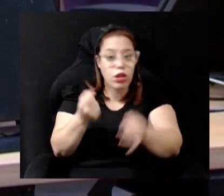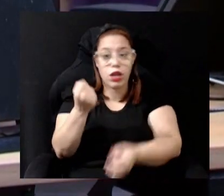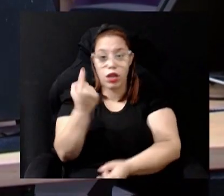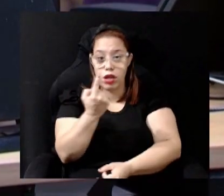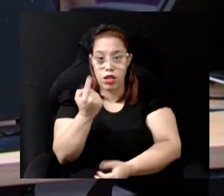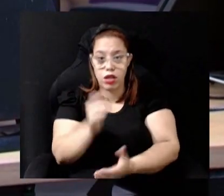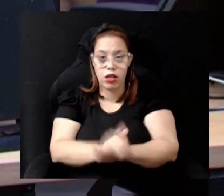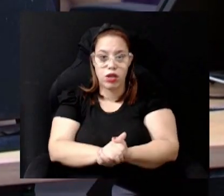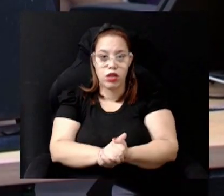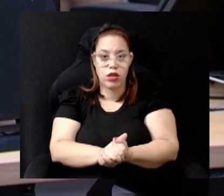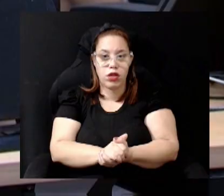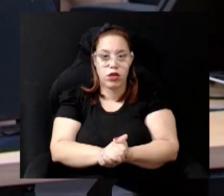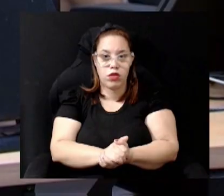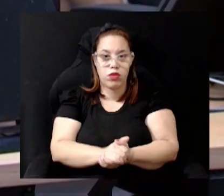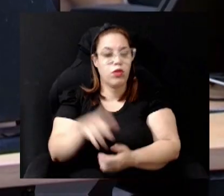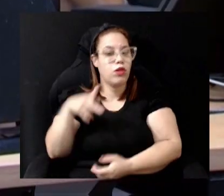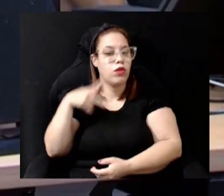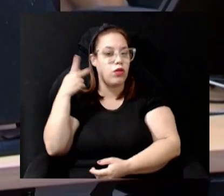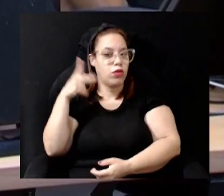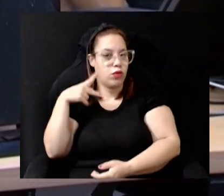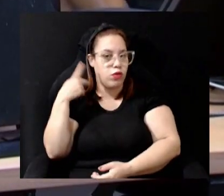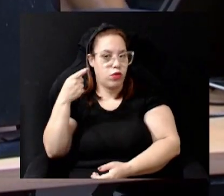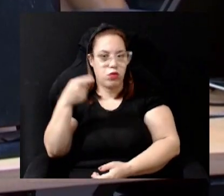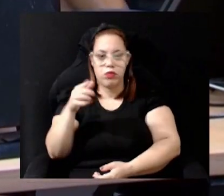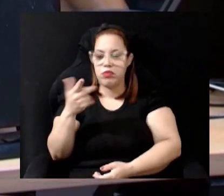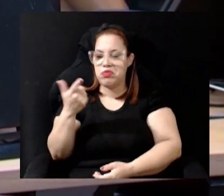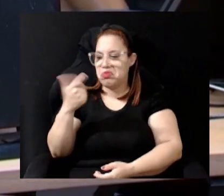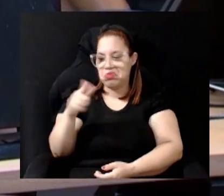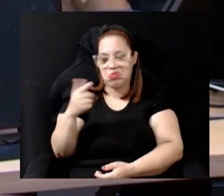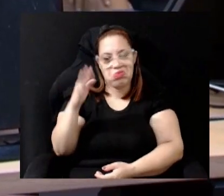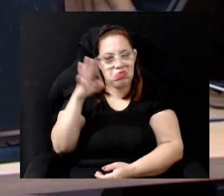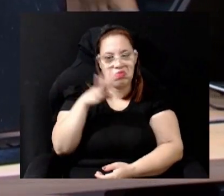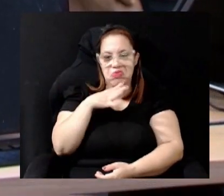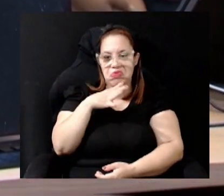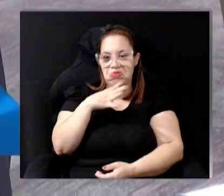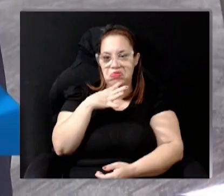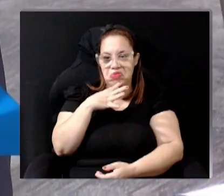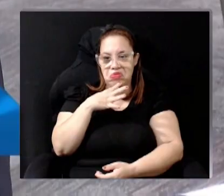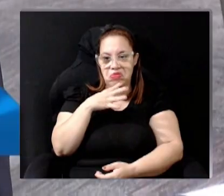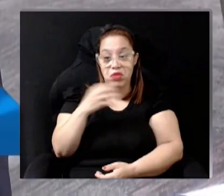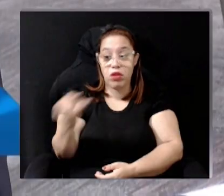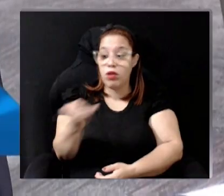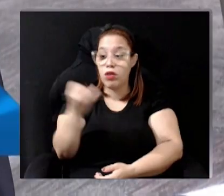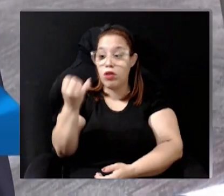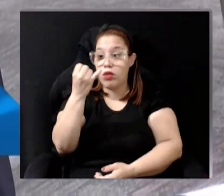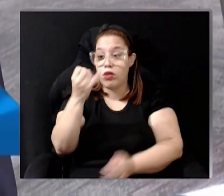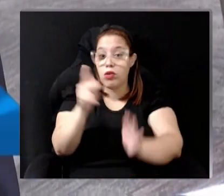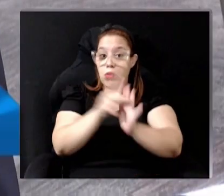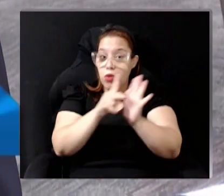o parlamentar, ele não tem conhecimento de pontos importantes do programa.